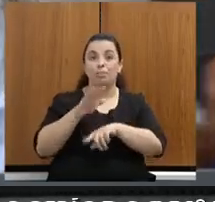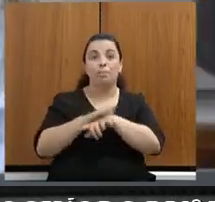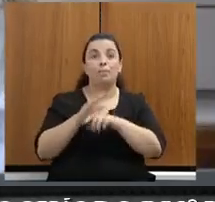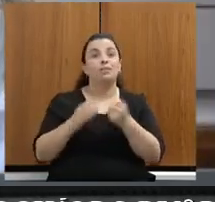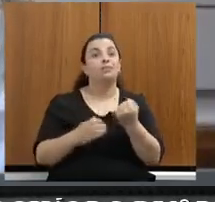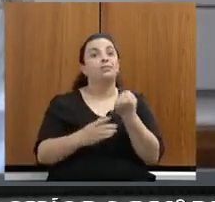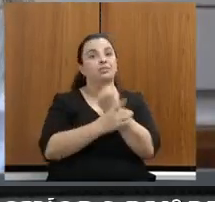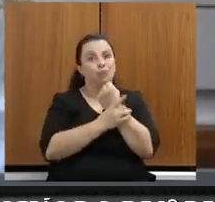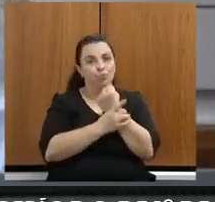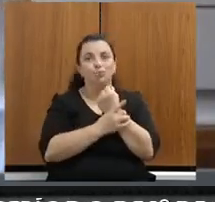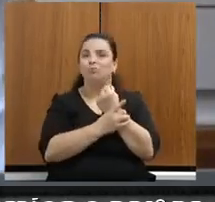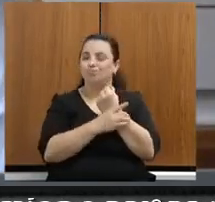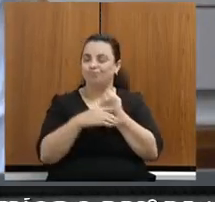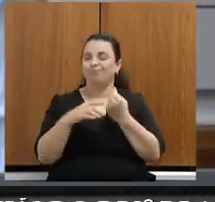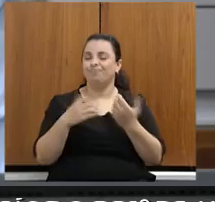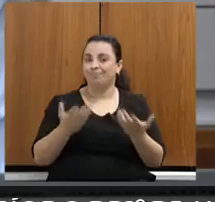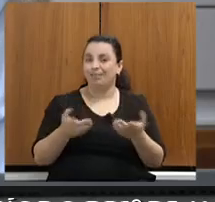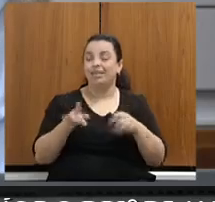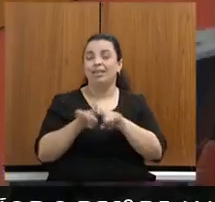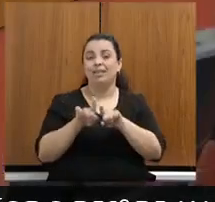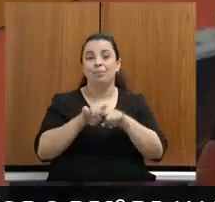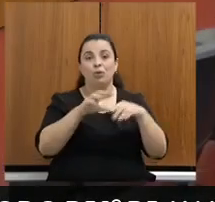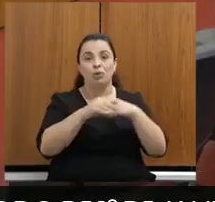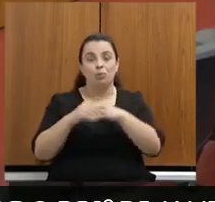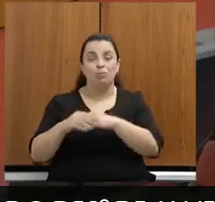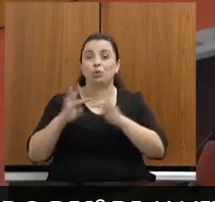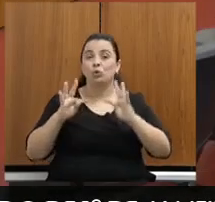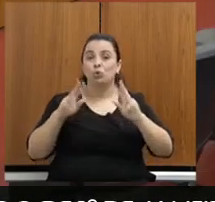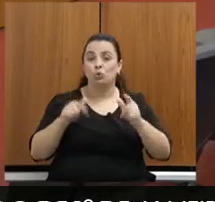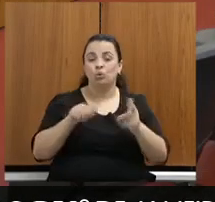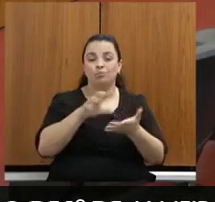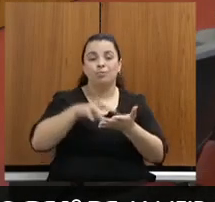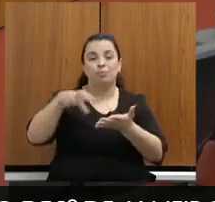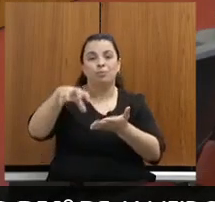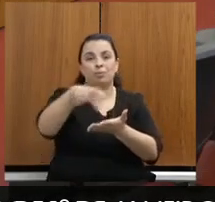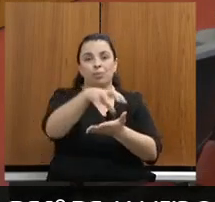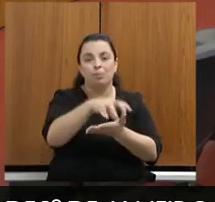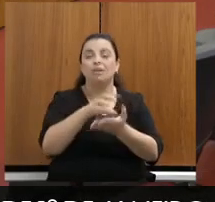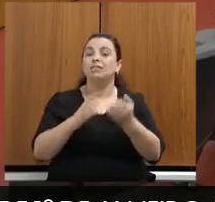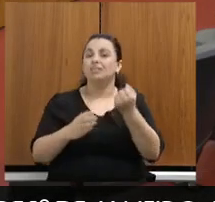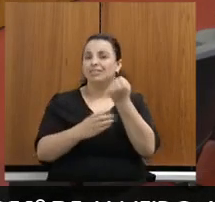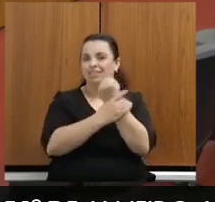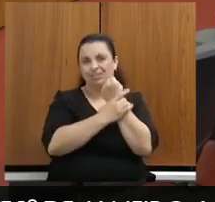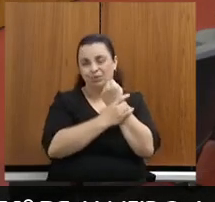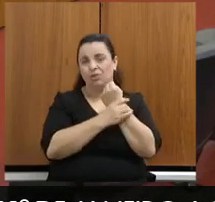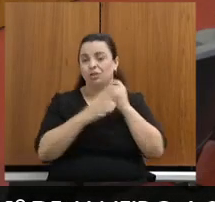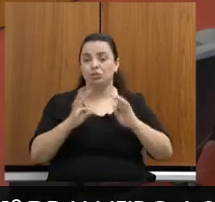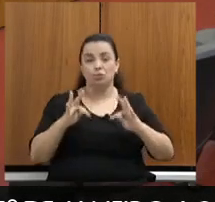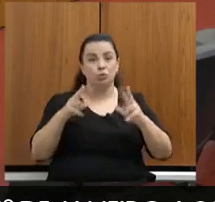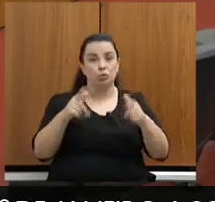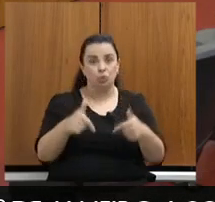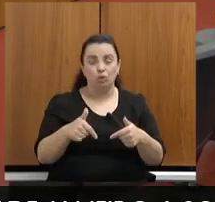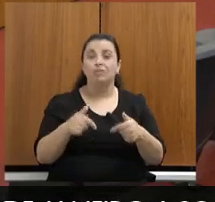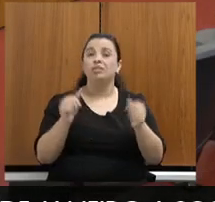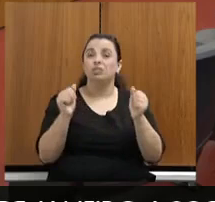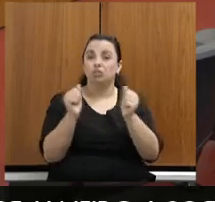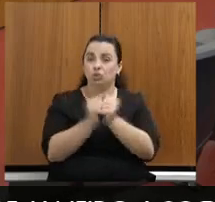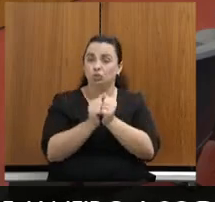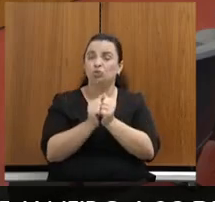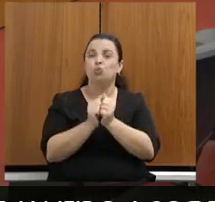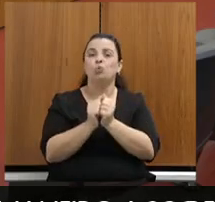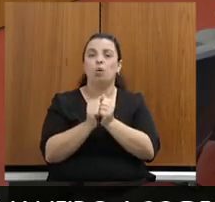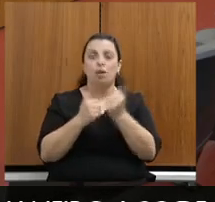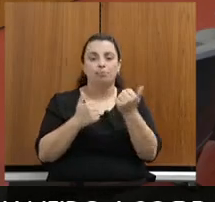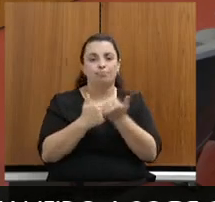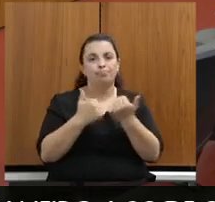e nisso também cumprimentar todas as forças de segurança viu Presidente todas elas que fazem junto com o secretário esse